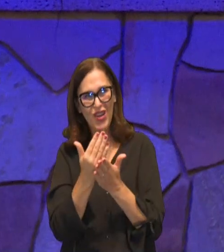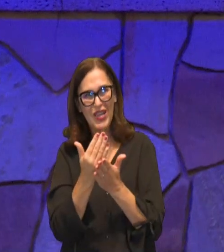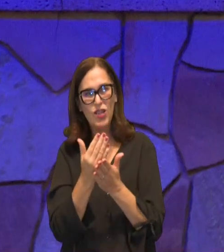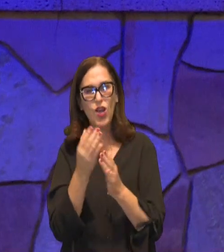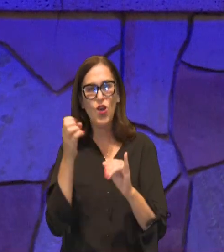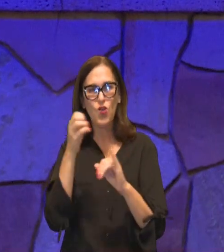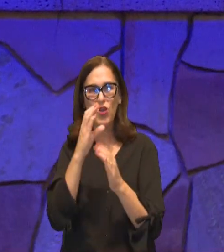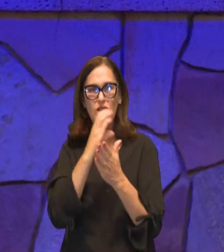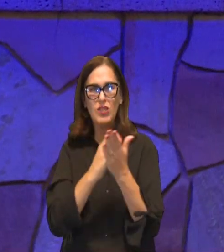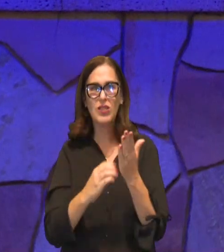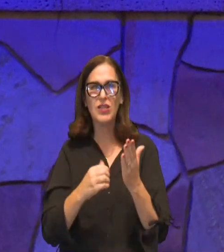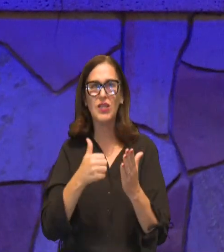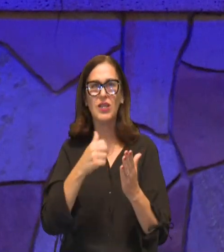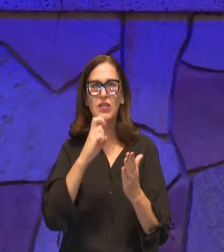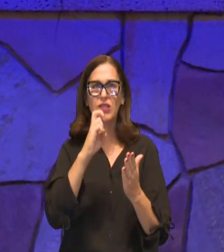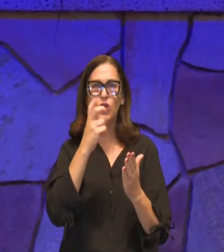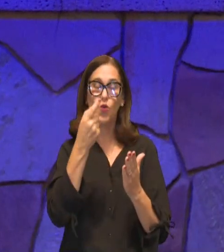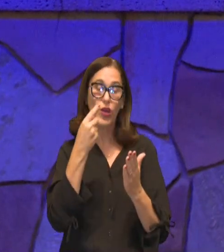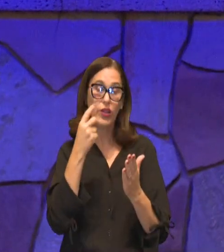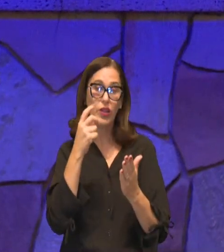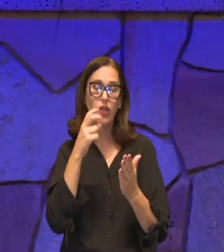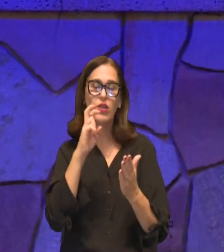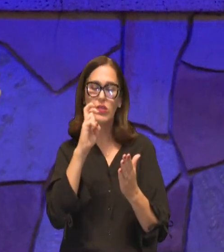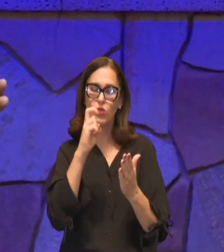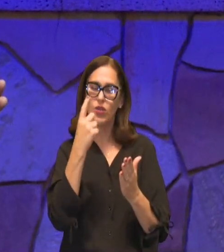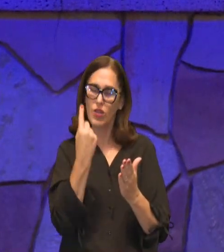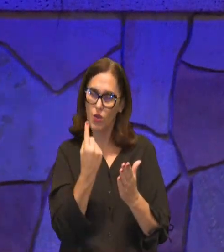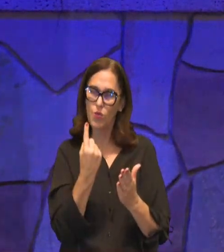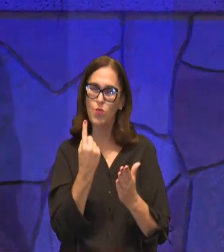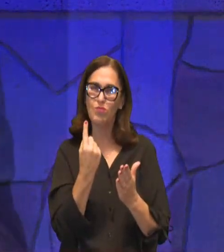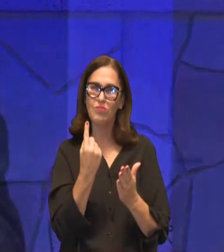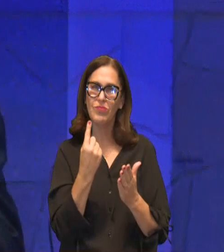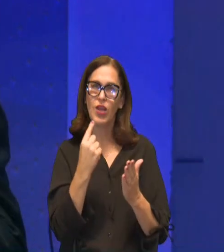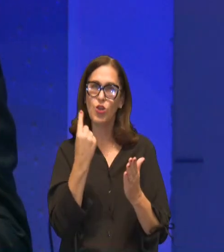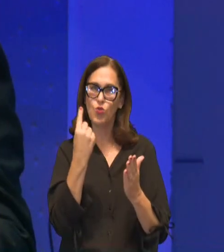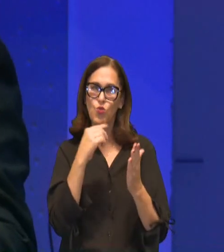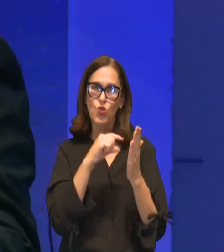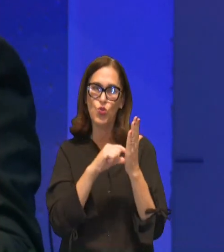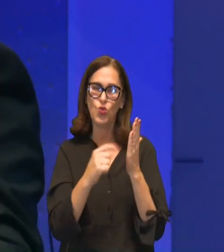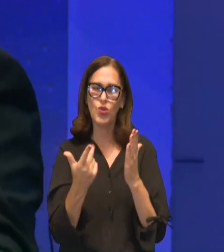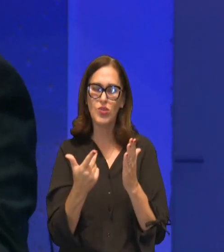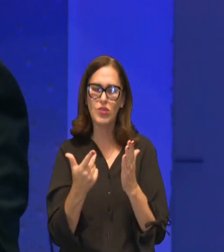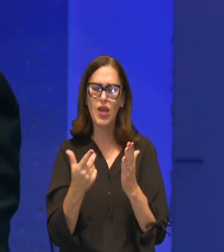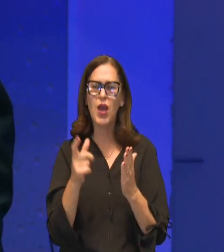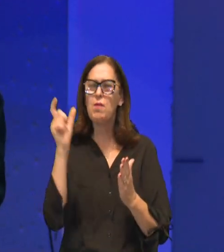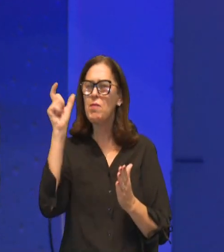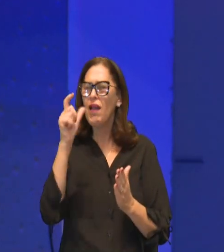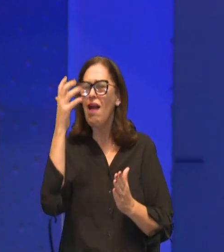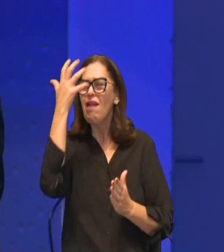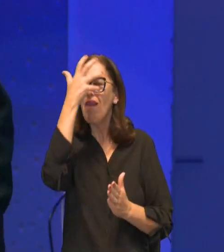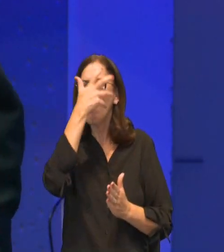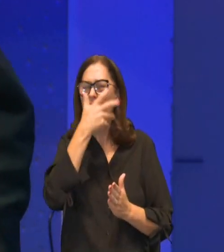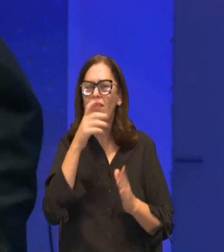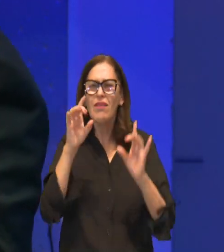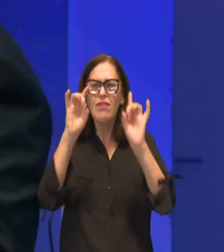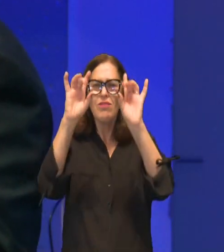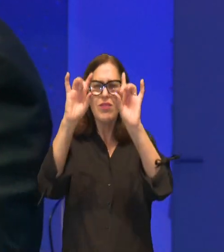Isaías 51, de 1 a 2. Vamos entender essa palavra porque ela é linda, ela é muito preciosa para nós neste